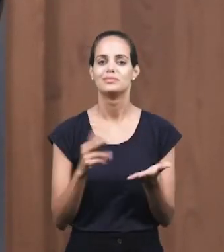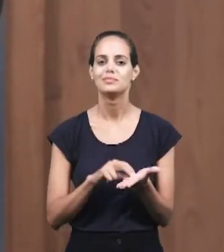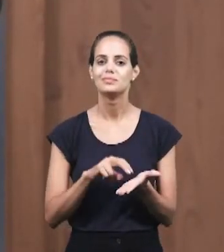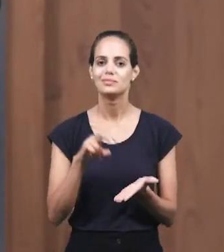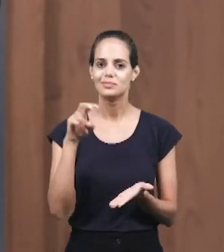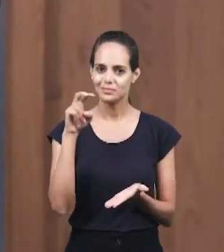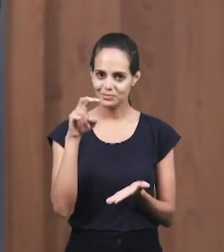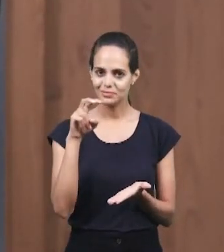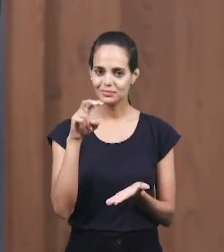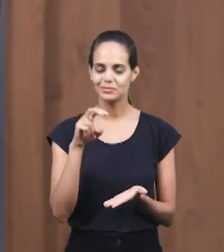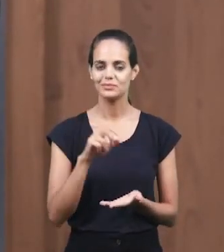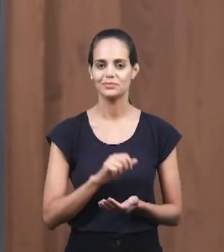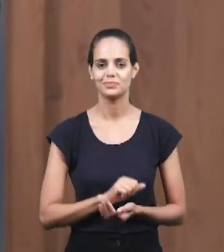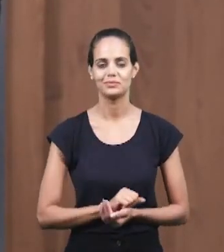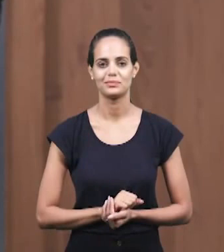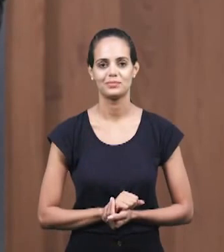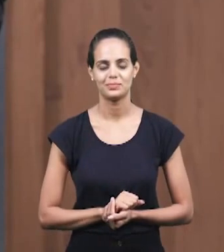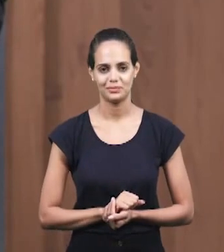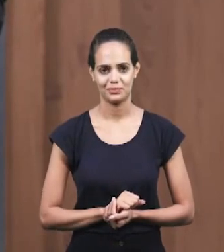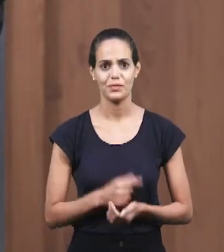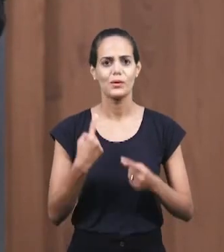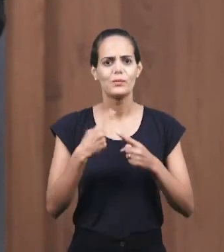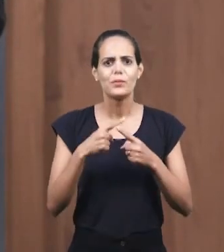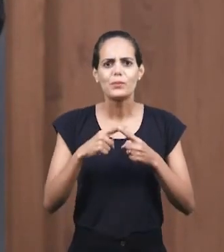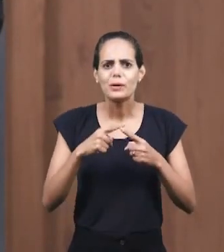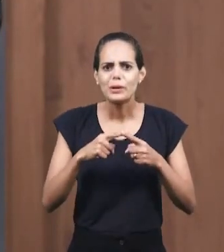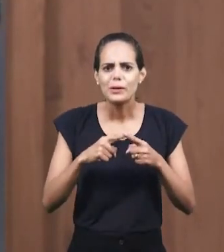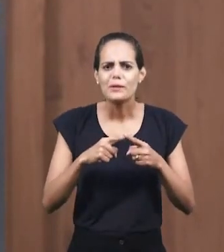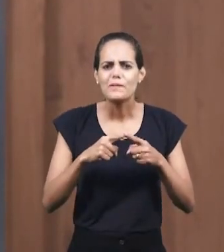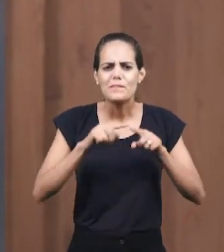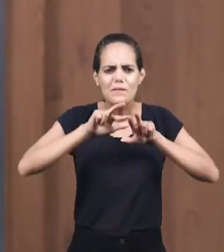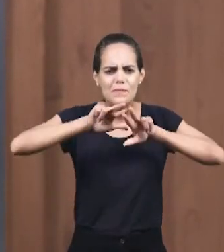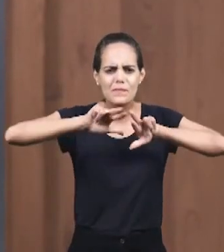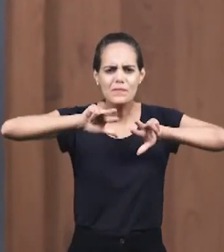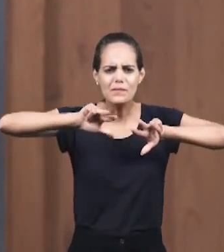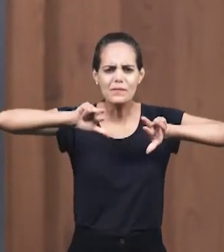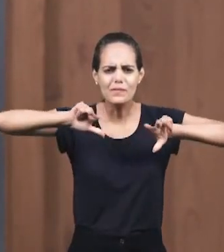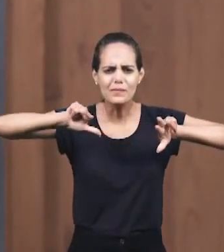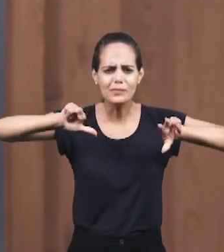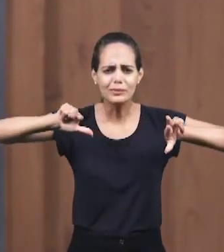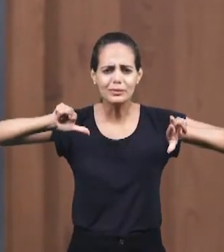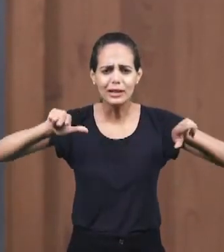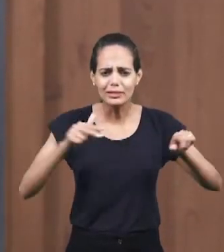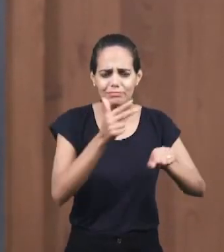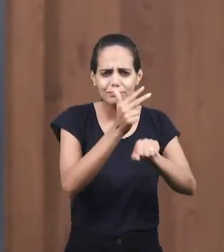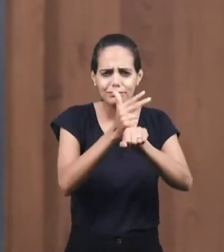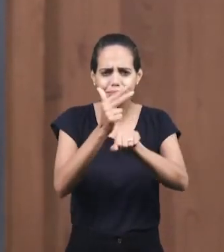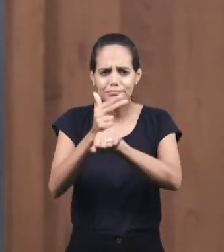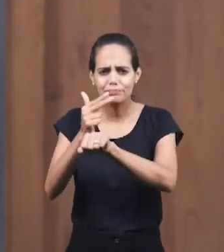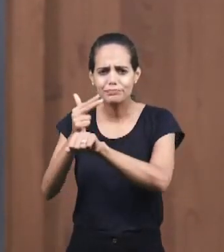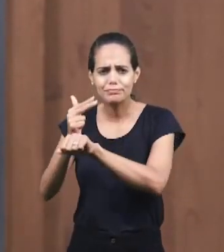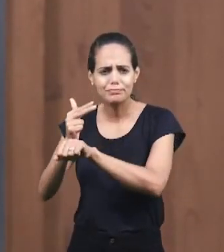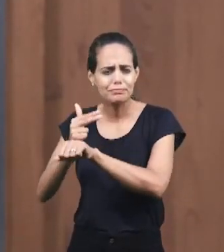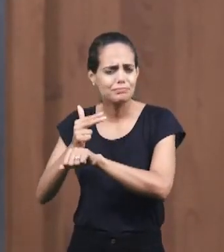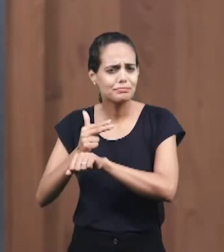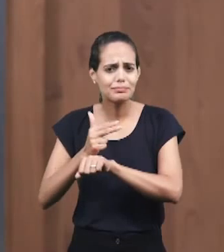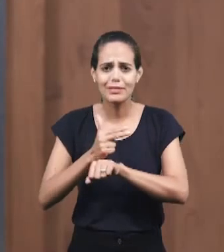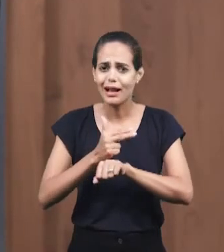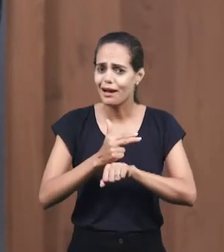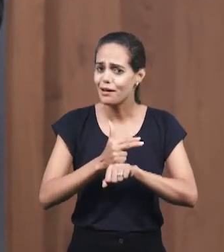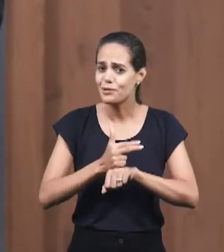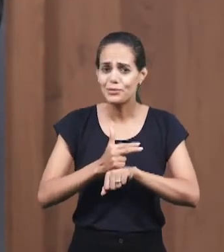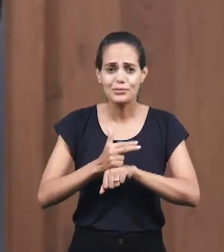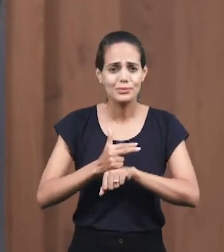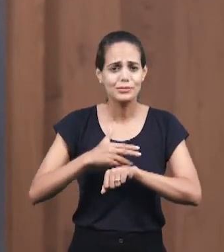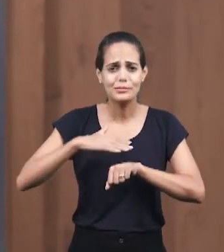hoje, e que, em razão de serem centenas de vídeos, dessa vez mais de 160 vídeos, nós não conseguimos